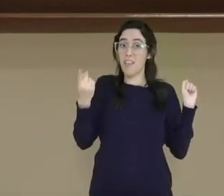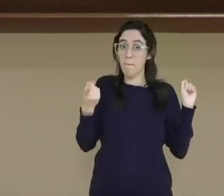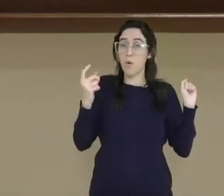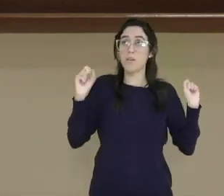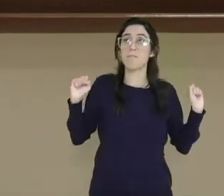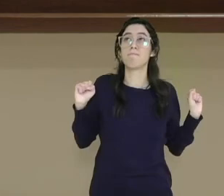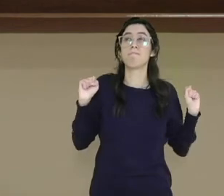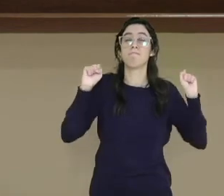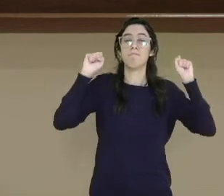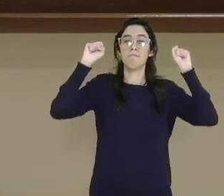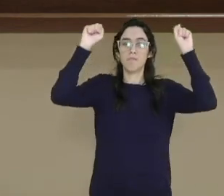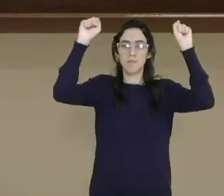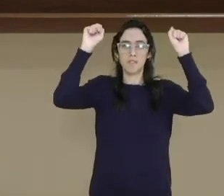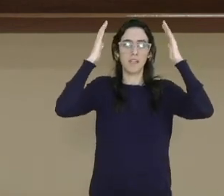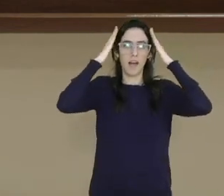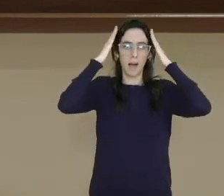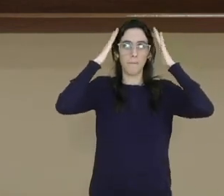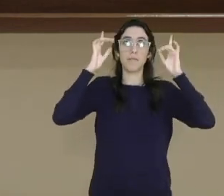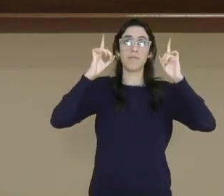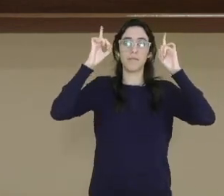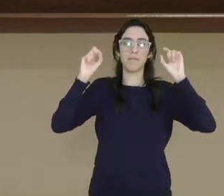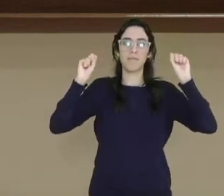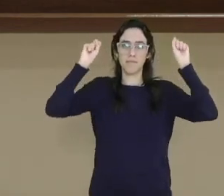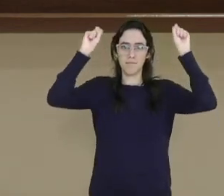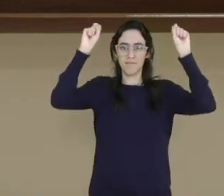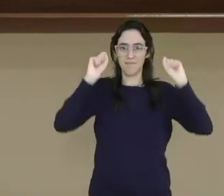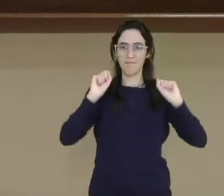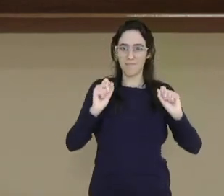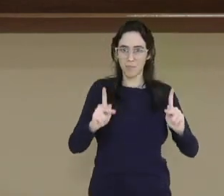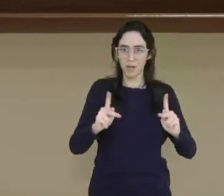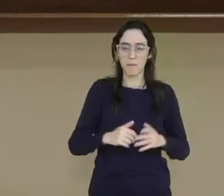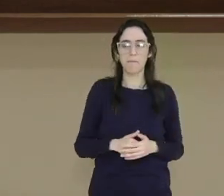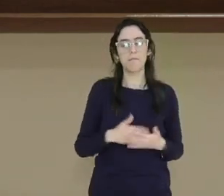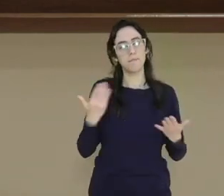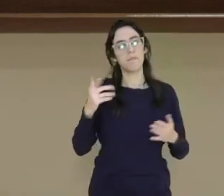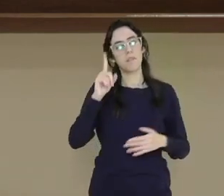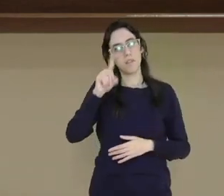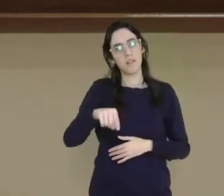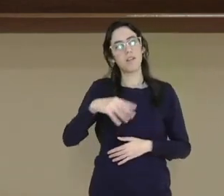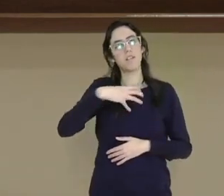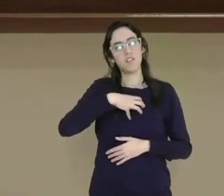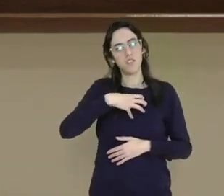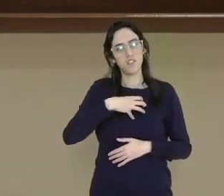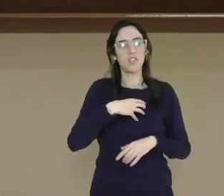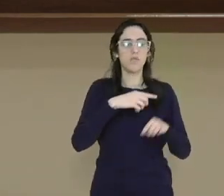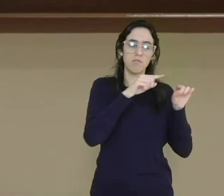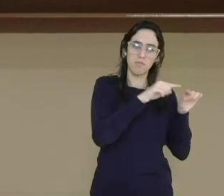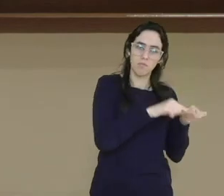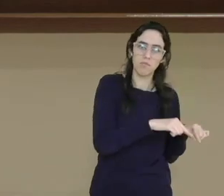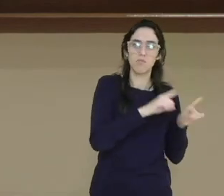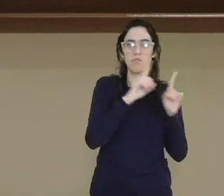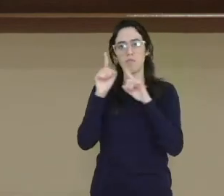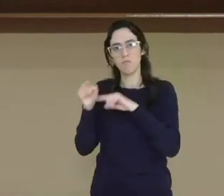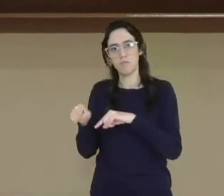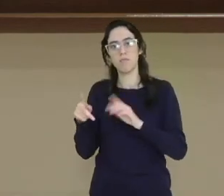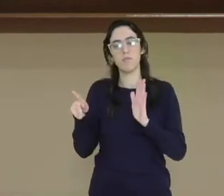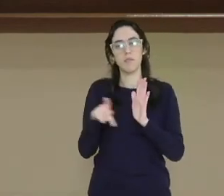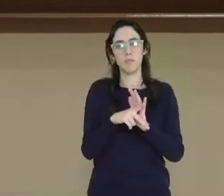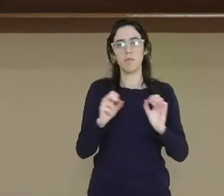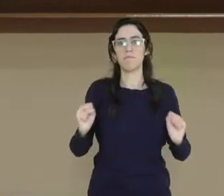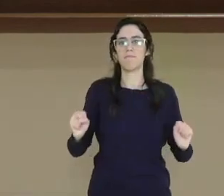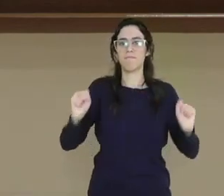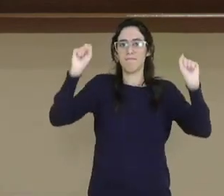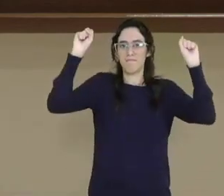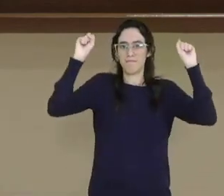do ombro ele arremessa até o alto da cabeça, tá? Então essas são as duas modalidades que nós temos dentro